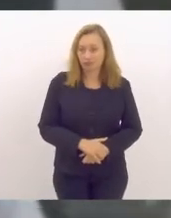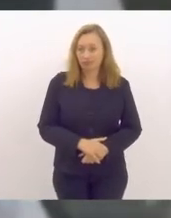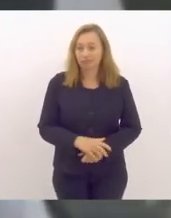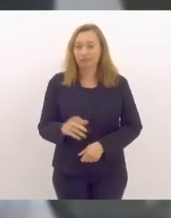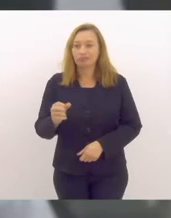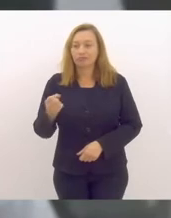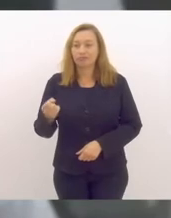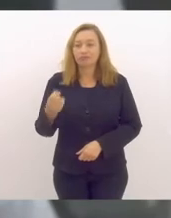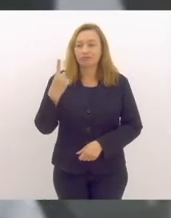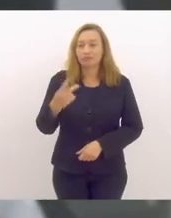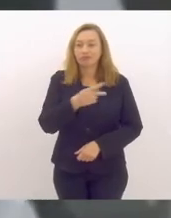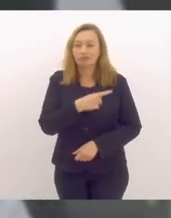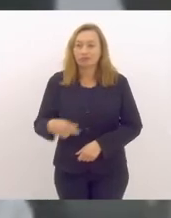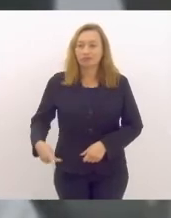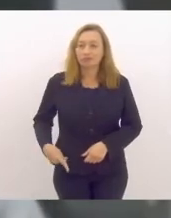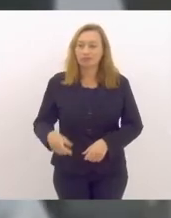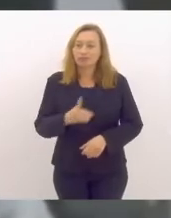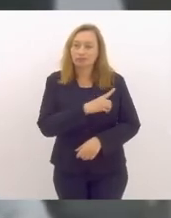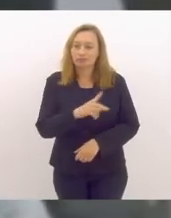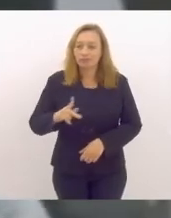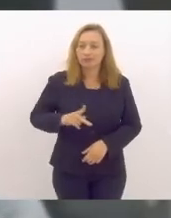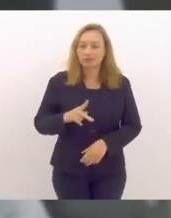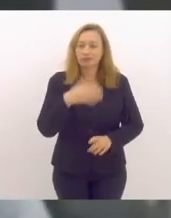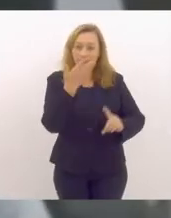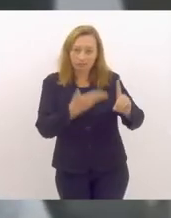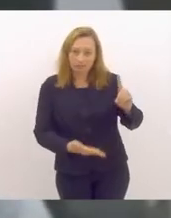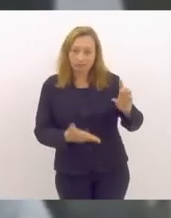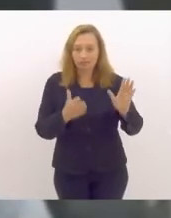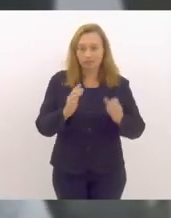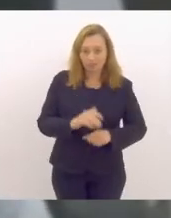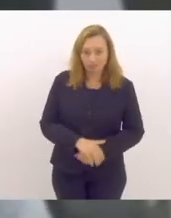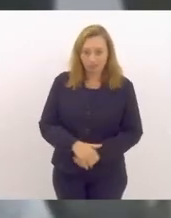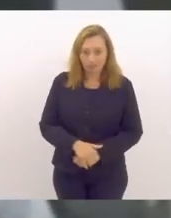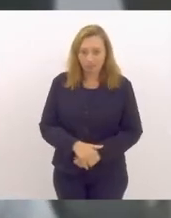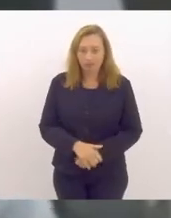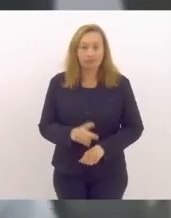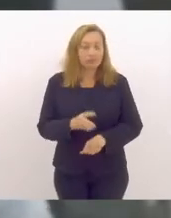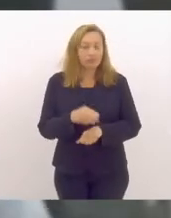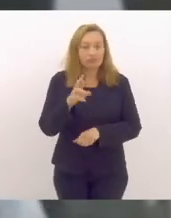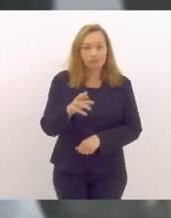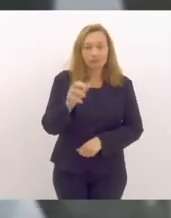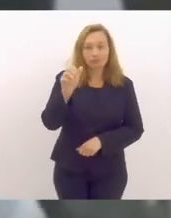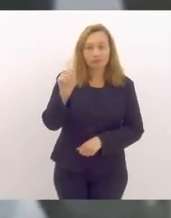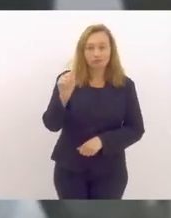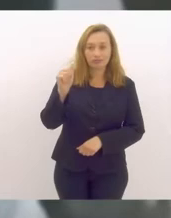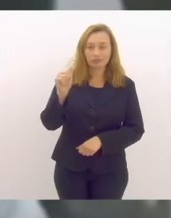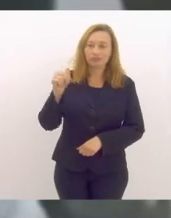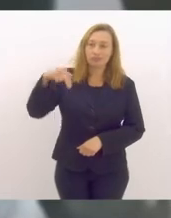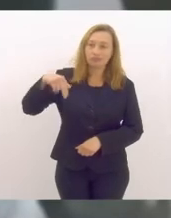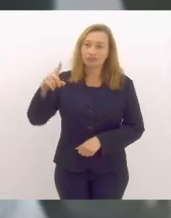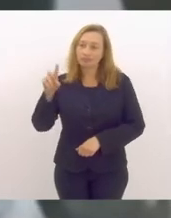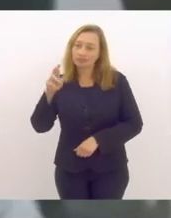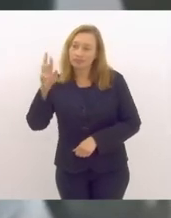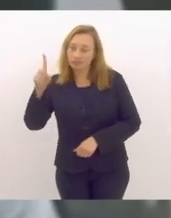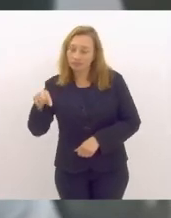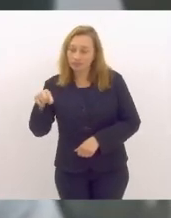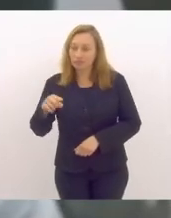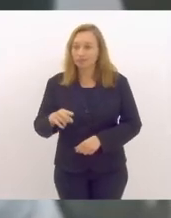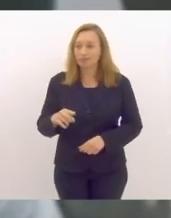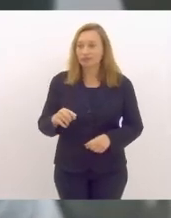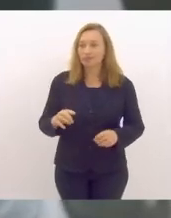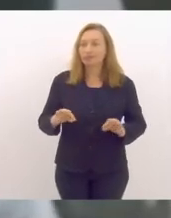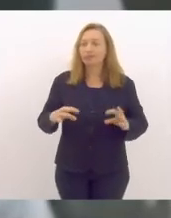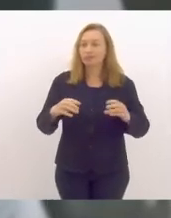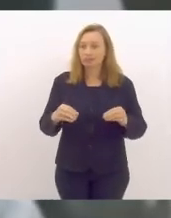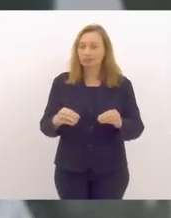da Defensoria, para ser homenageado. O doutor André Luiz Machado fez acontecer